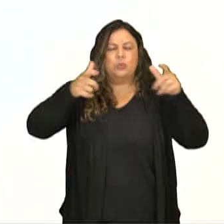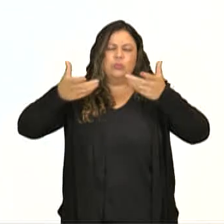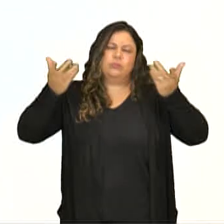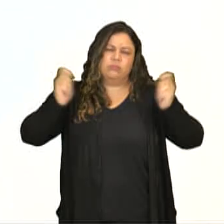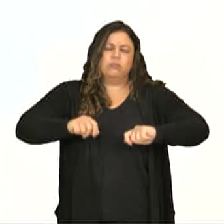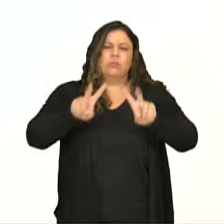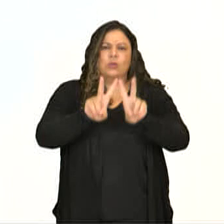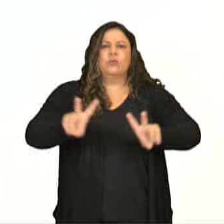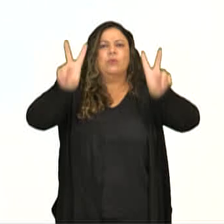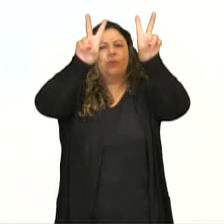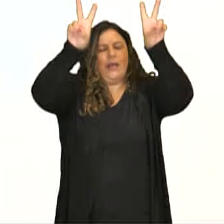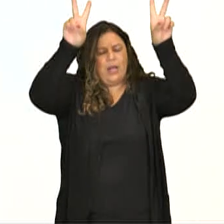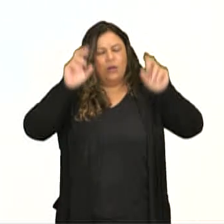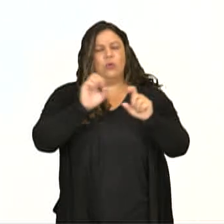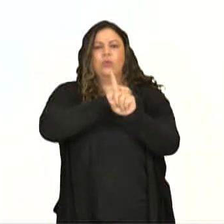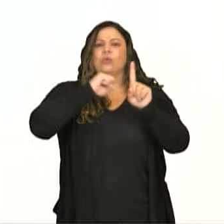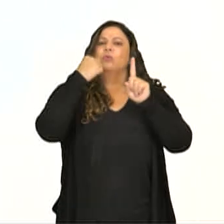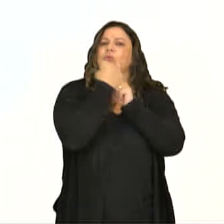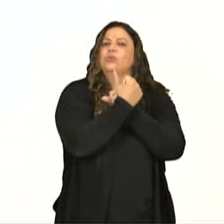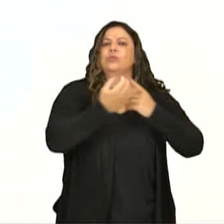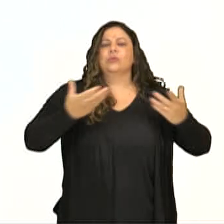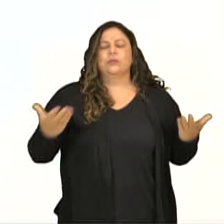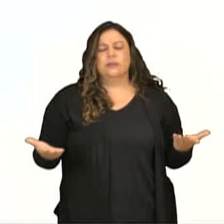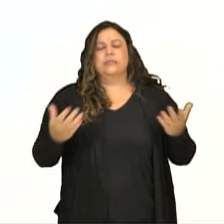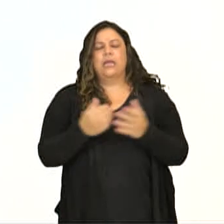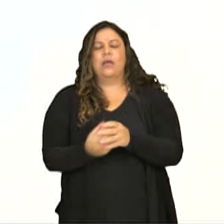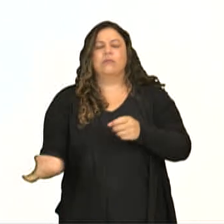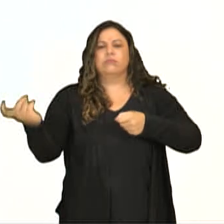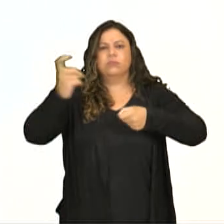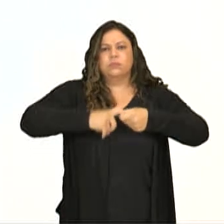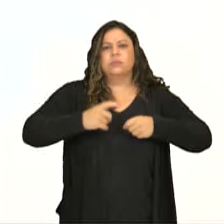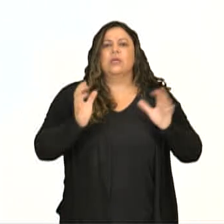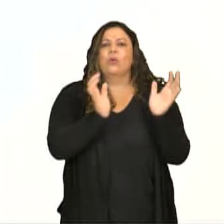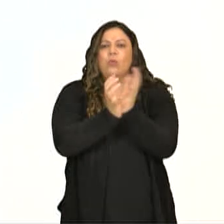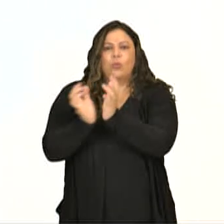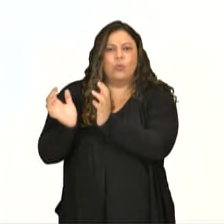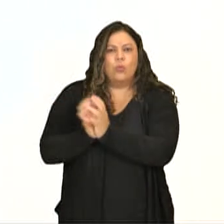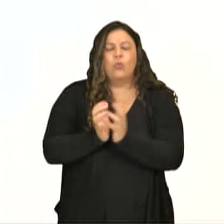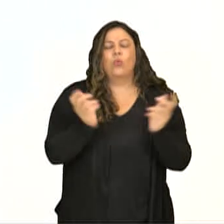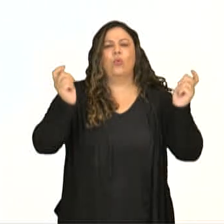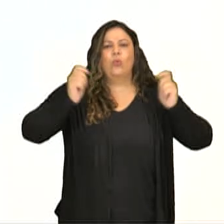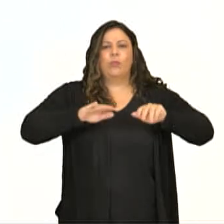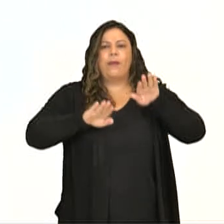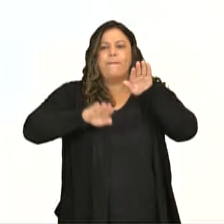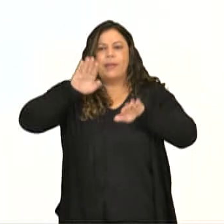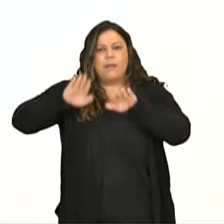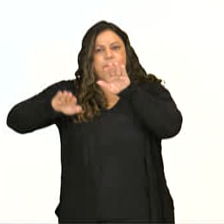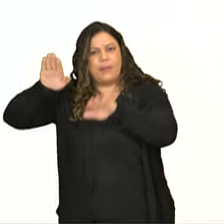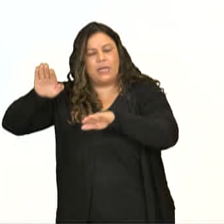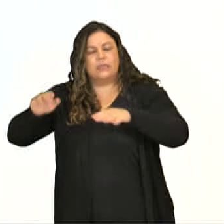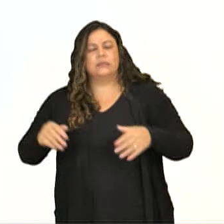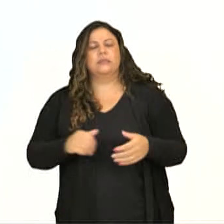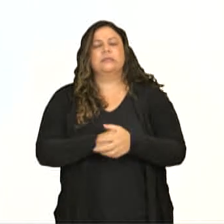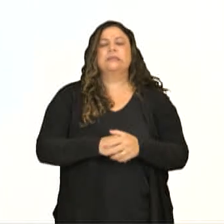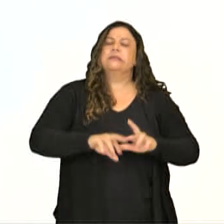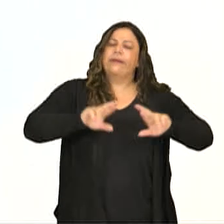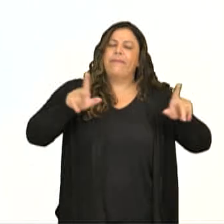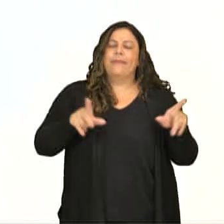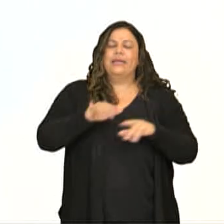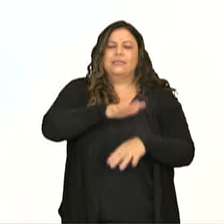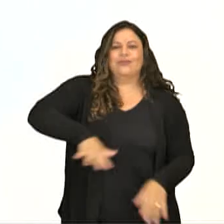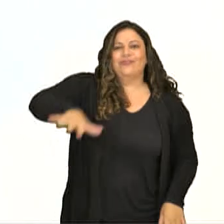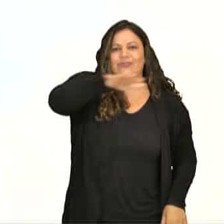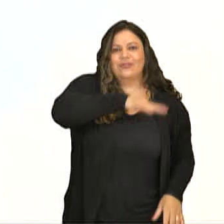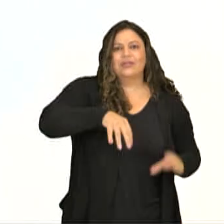valores sociais arraigados a um grupo. É claro que, pessoalmente, pode haver algumas disparidades, mas, de maneira geral, é uma